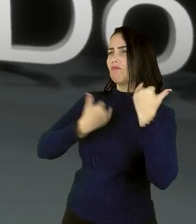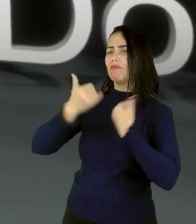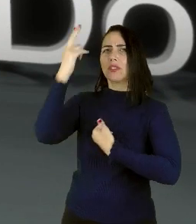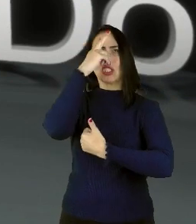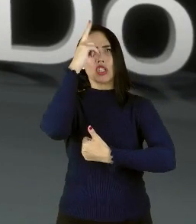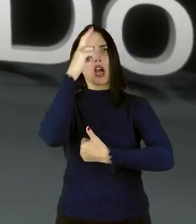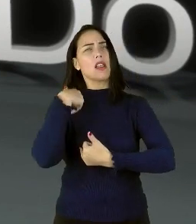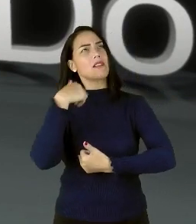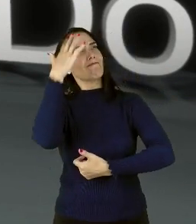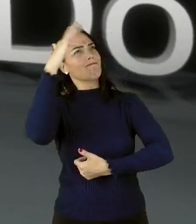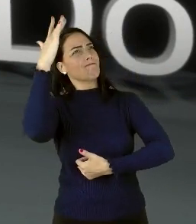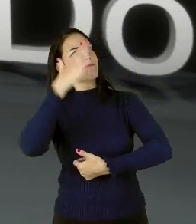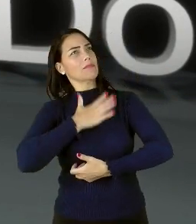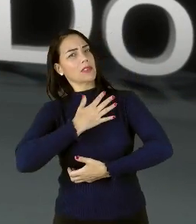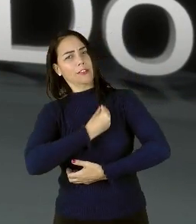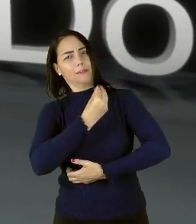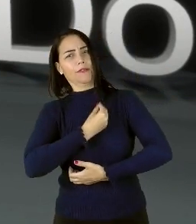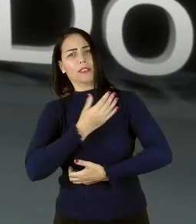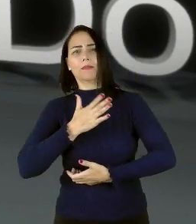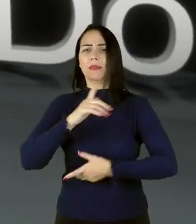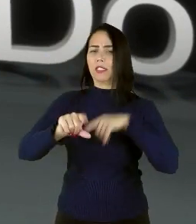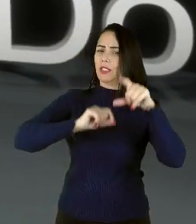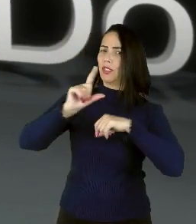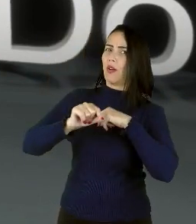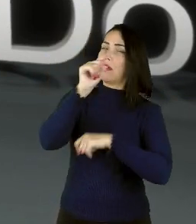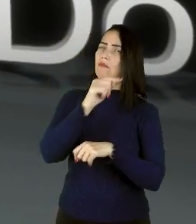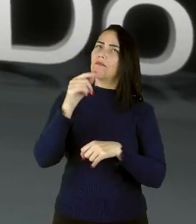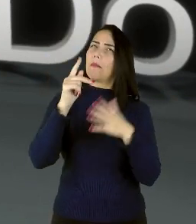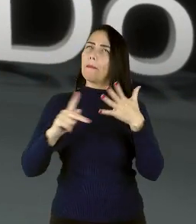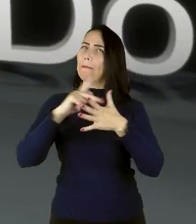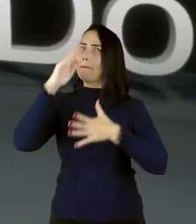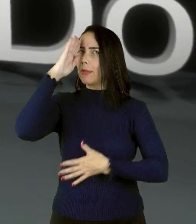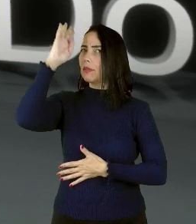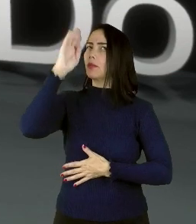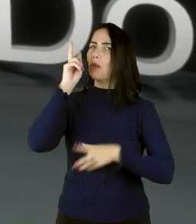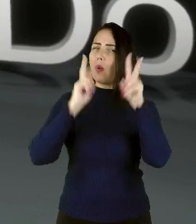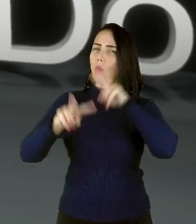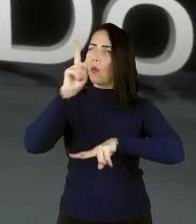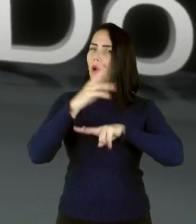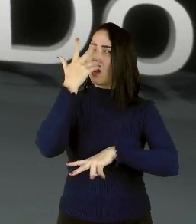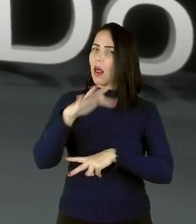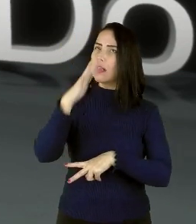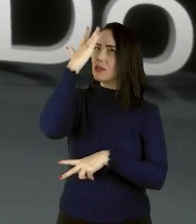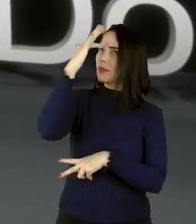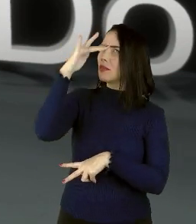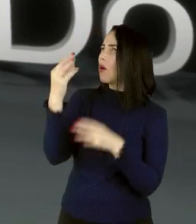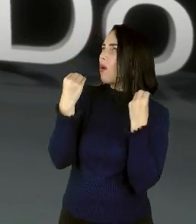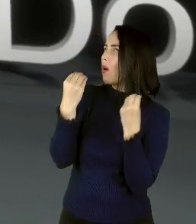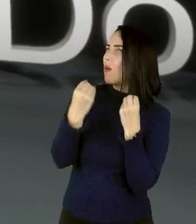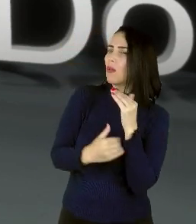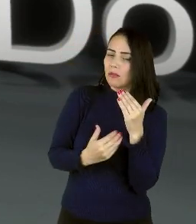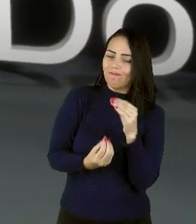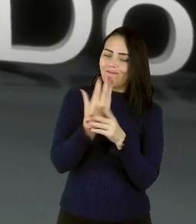E, principalmente, olhava as crianças e imaginava Como reconstruir uma infância que sequer havia